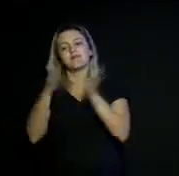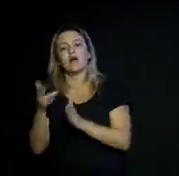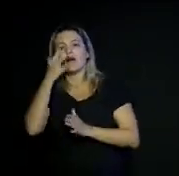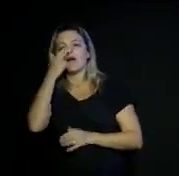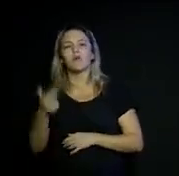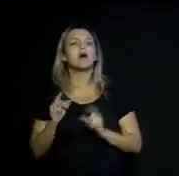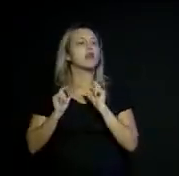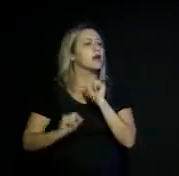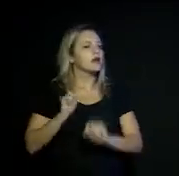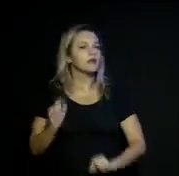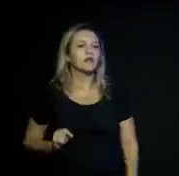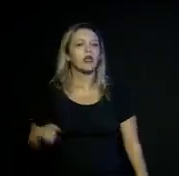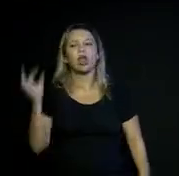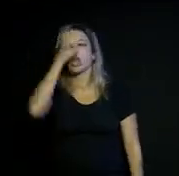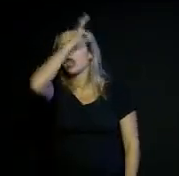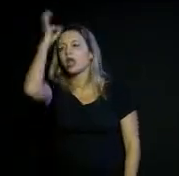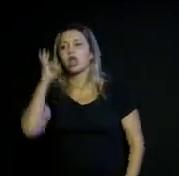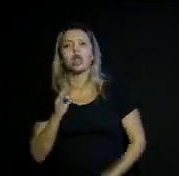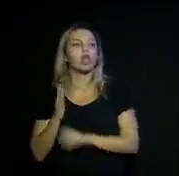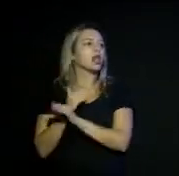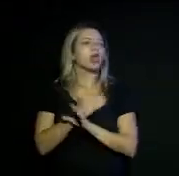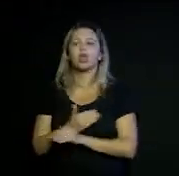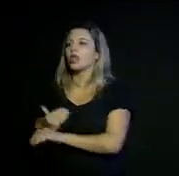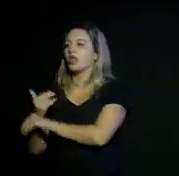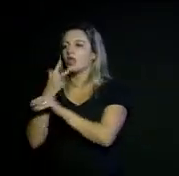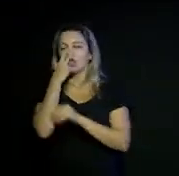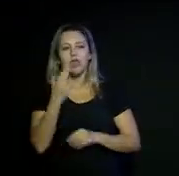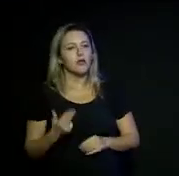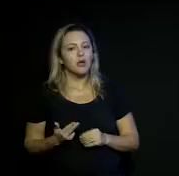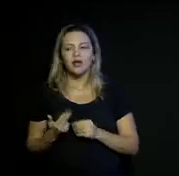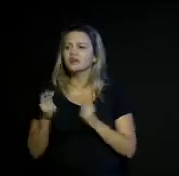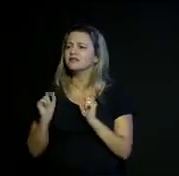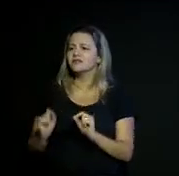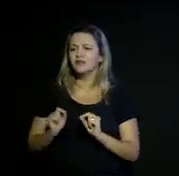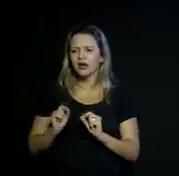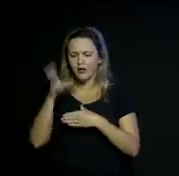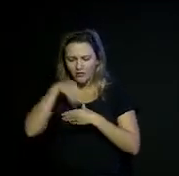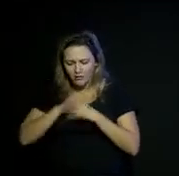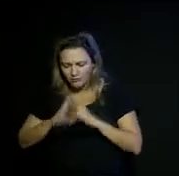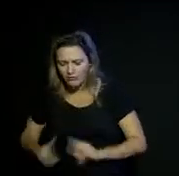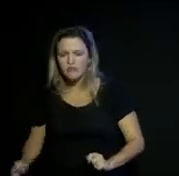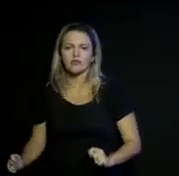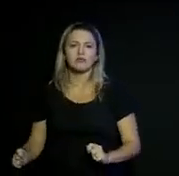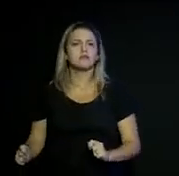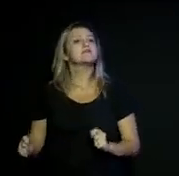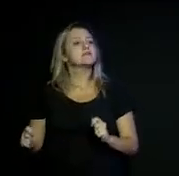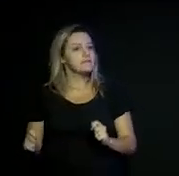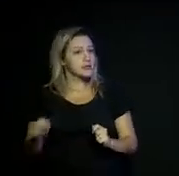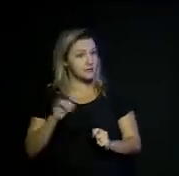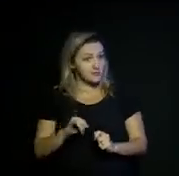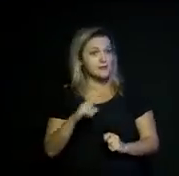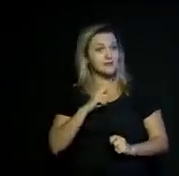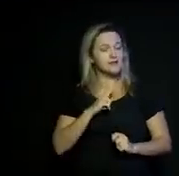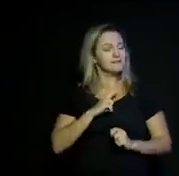separados. Voltam aos seus mundos particulares. Que acabar com o egoísmo e com a violência desperte os homens. E os homens despertos, eles